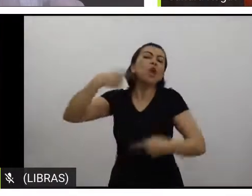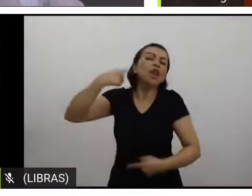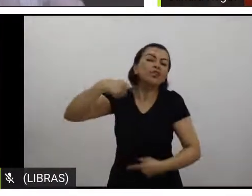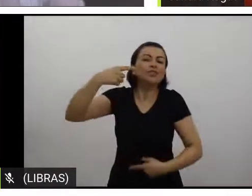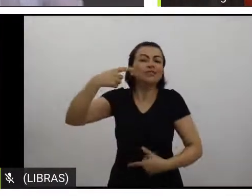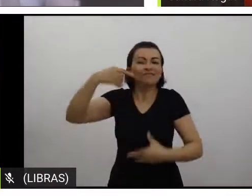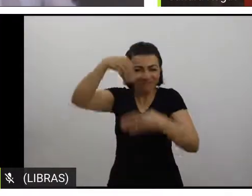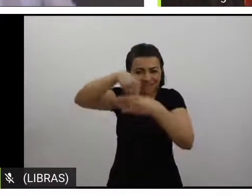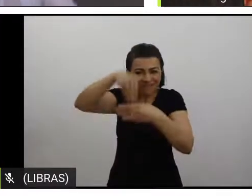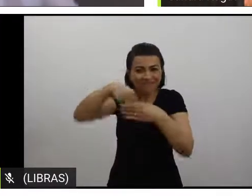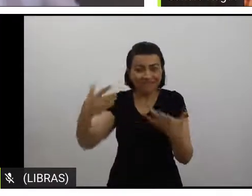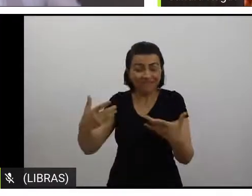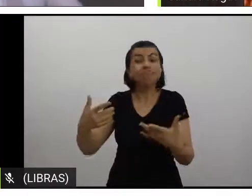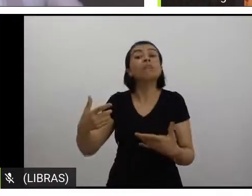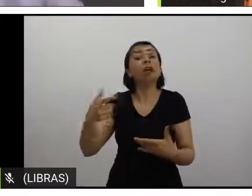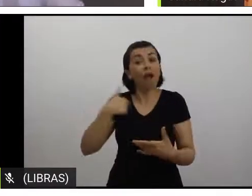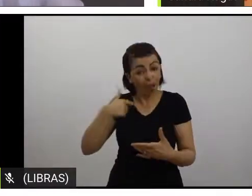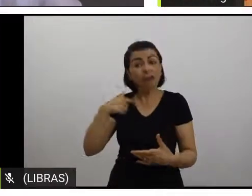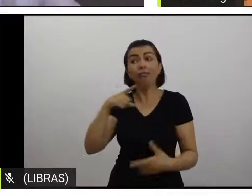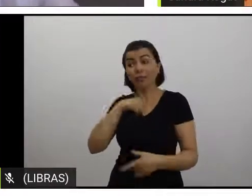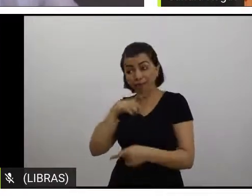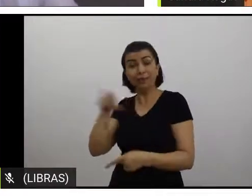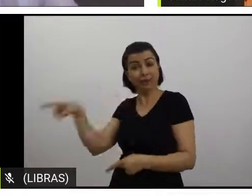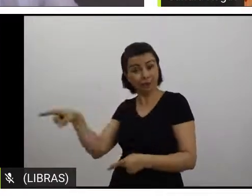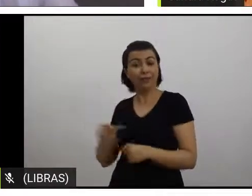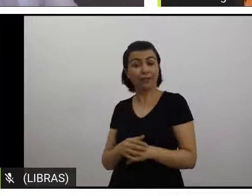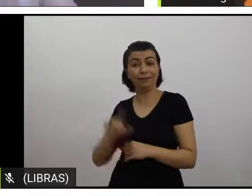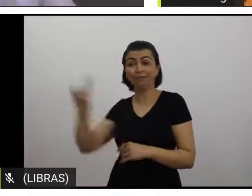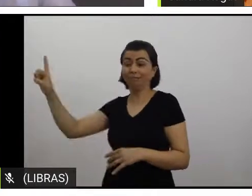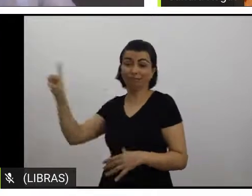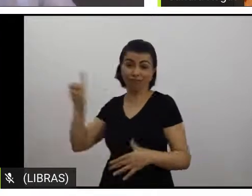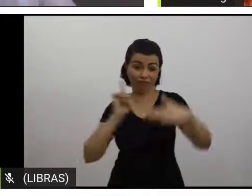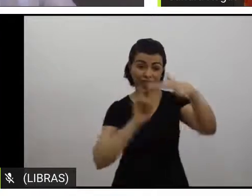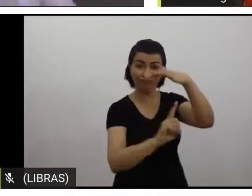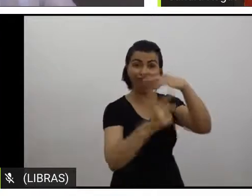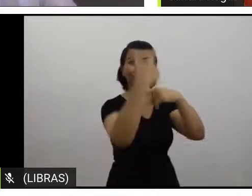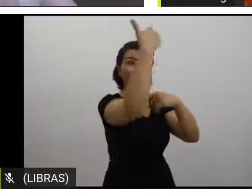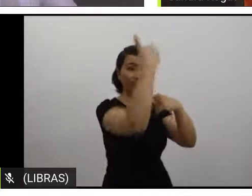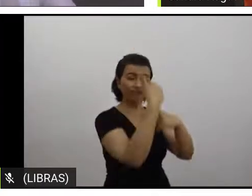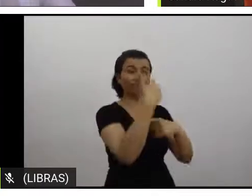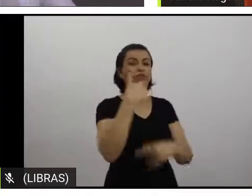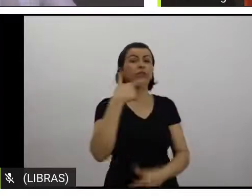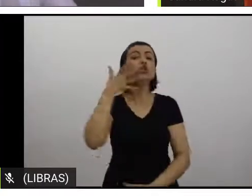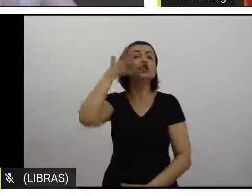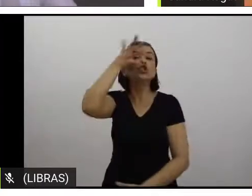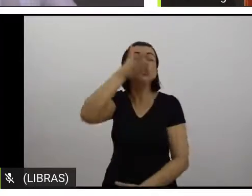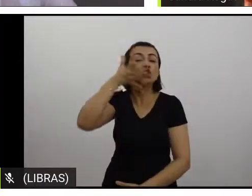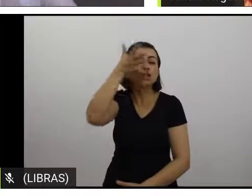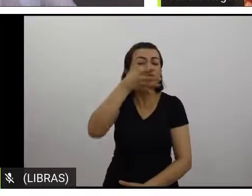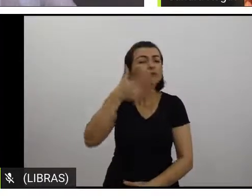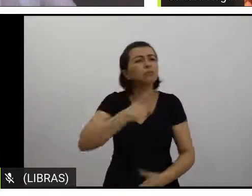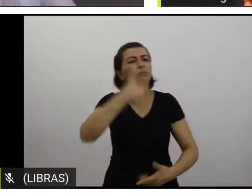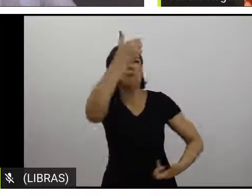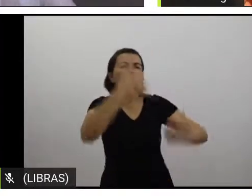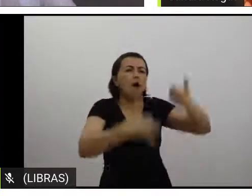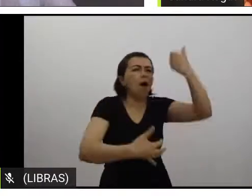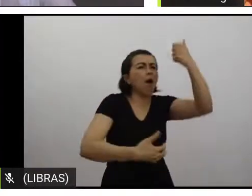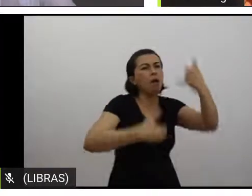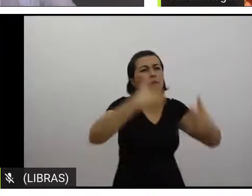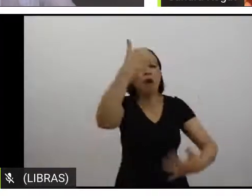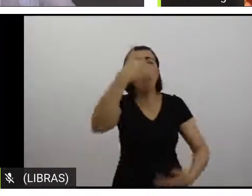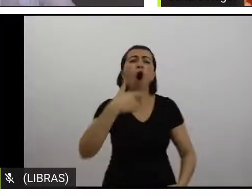eleitorais, videocabines eleitorais, as pessoas mimetizavam aquele discurso, e faziam propostas